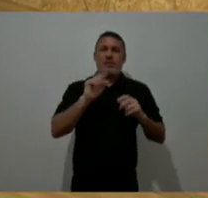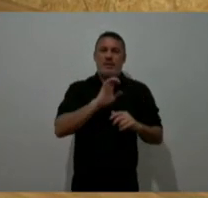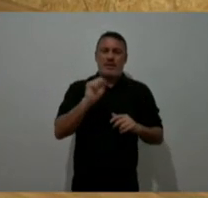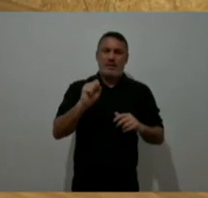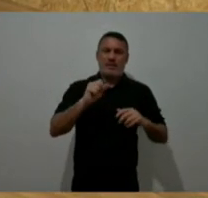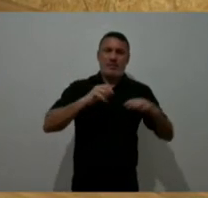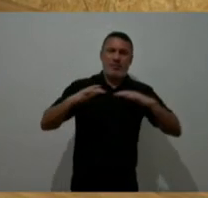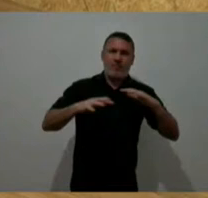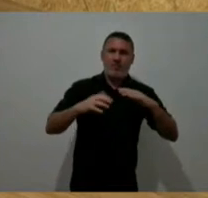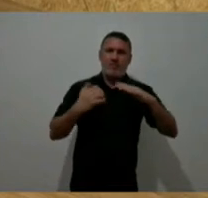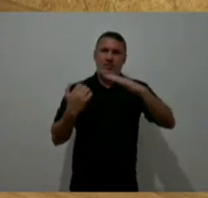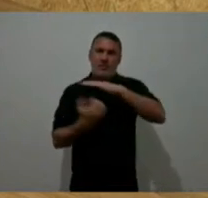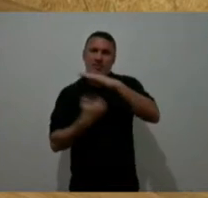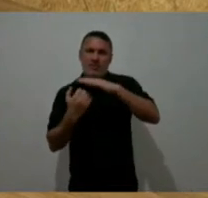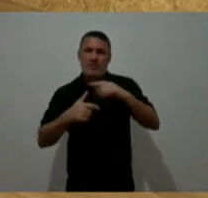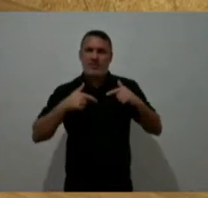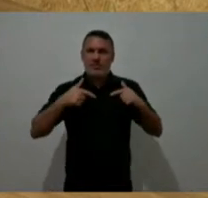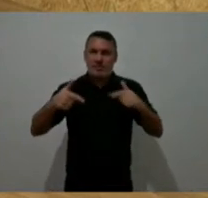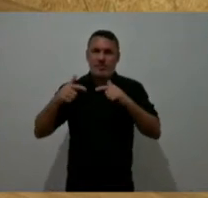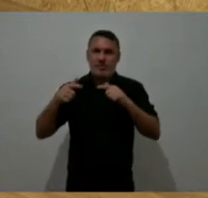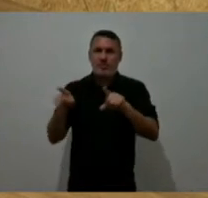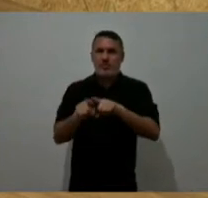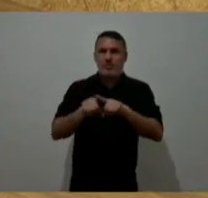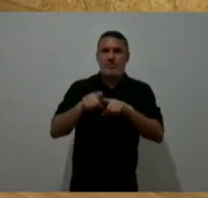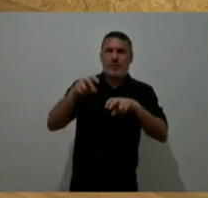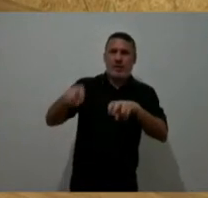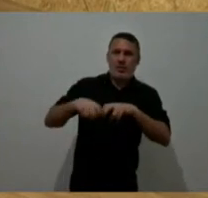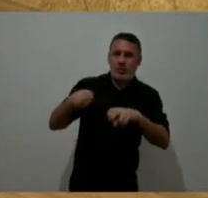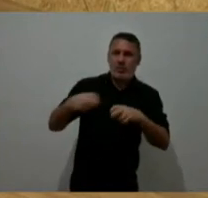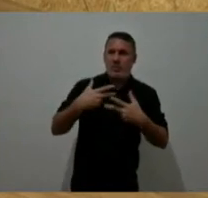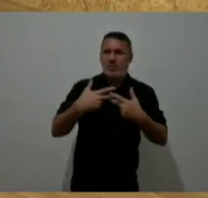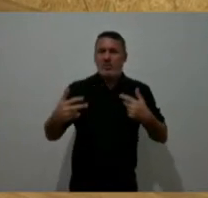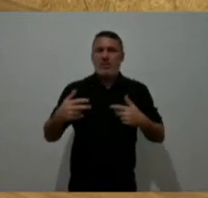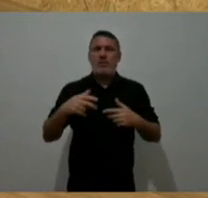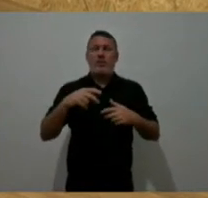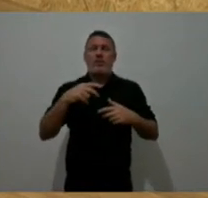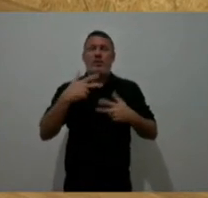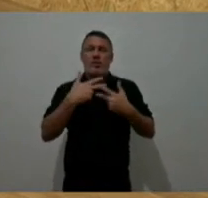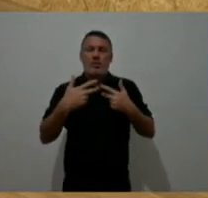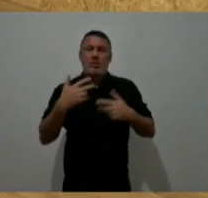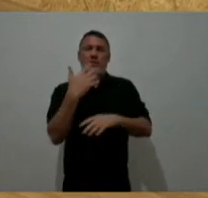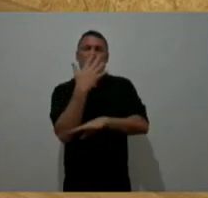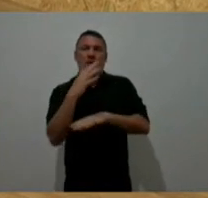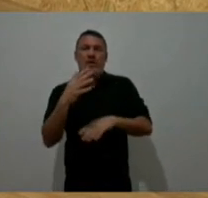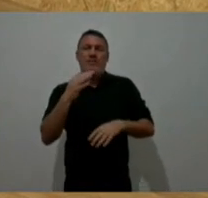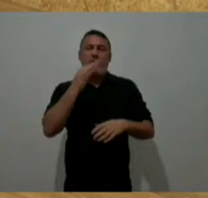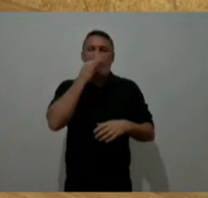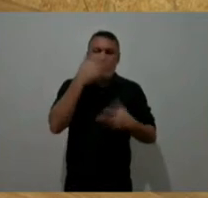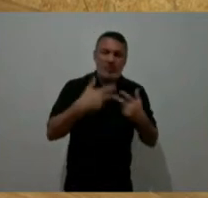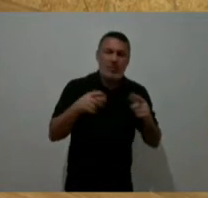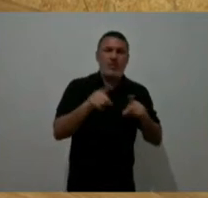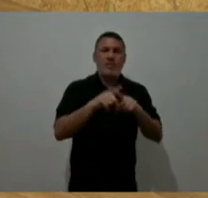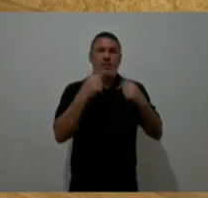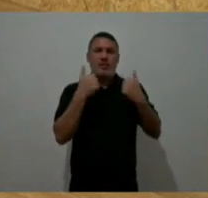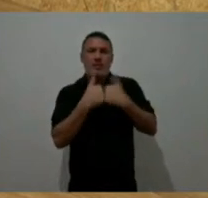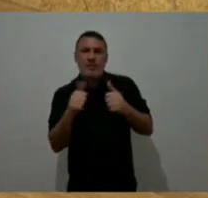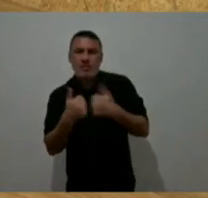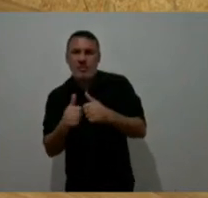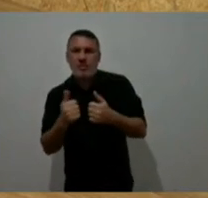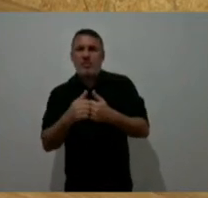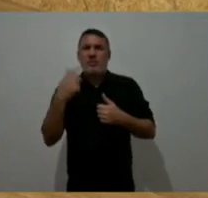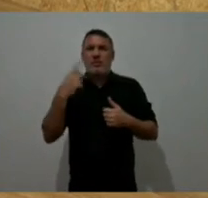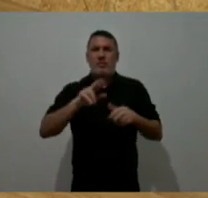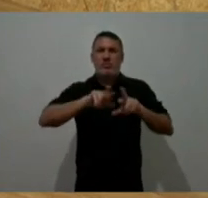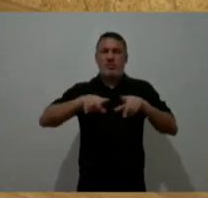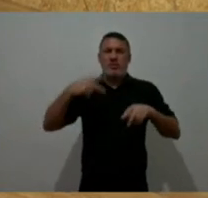da agricultura e da pecuária, do comércio, das indústrias e do transporte, dos transportes do estado do Espírito Santo. E quem